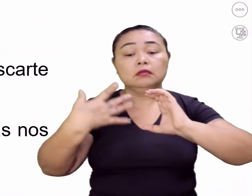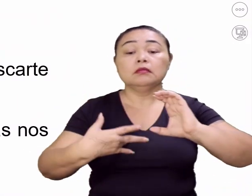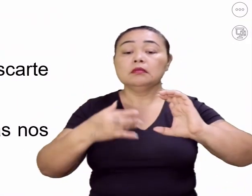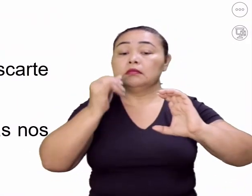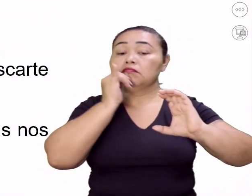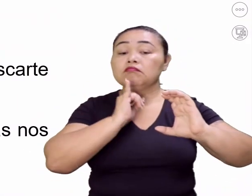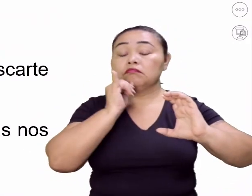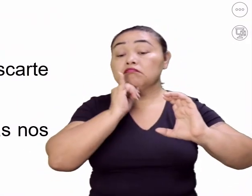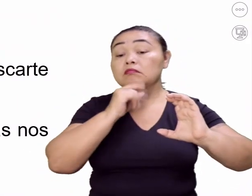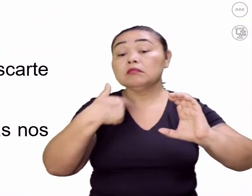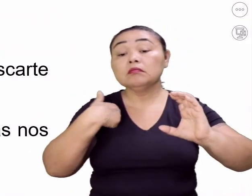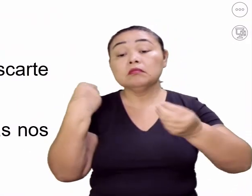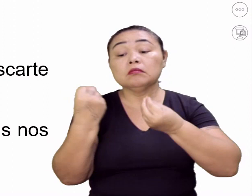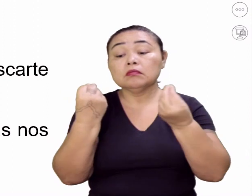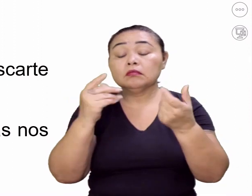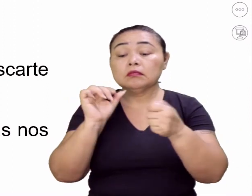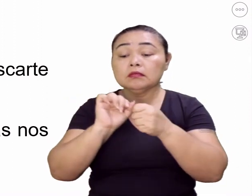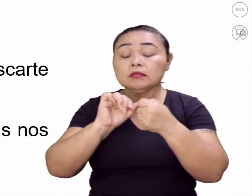Caracteriza exemplos de